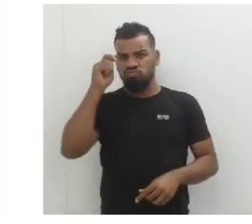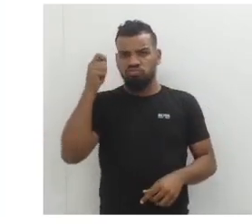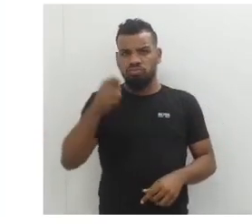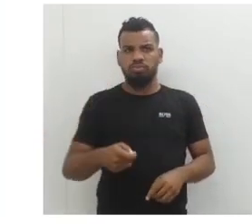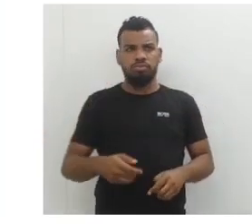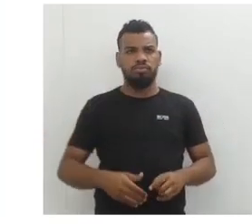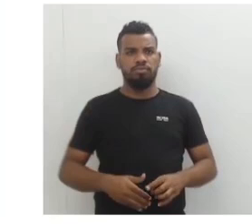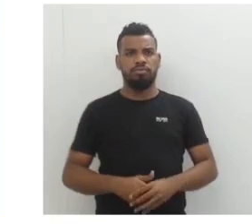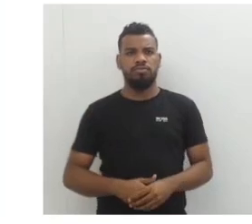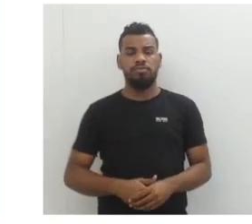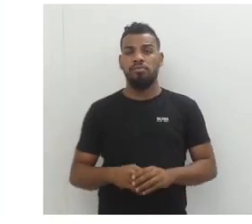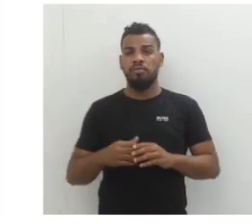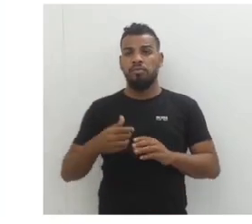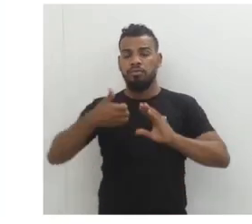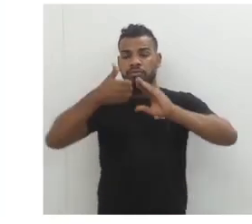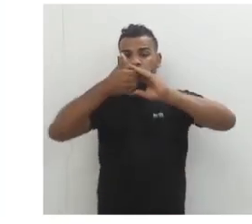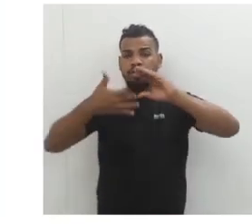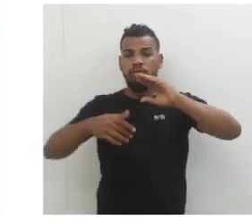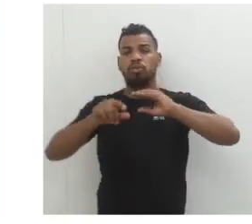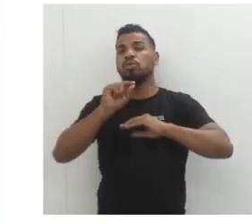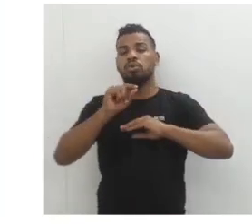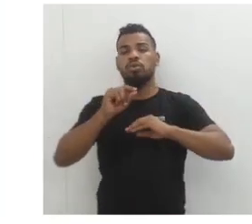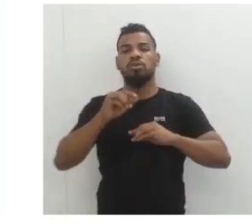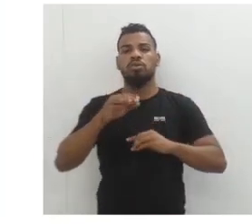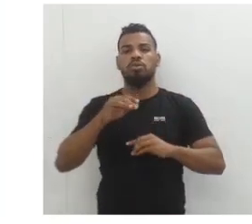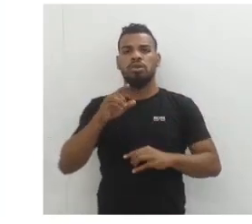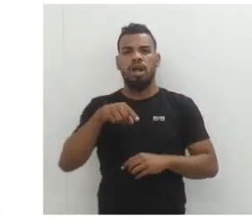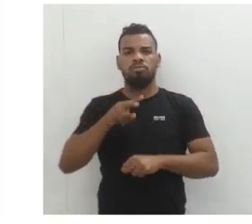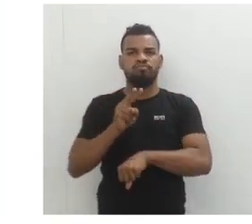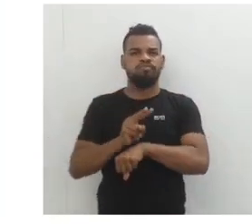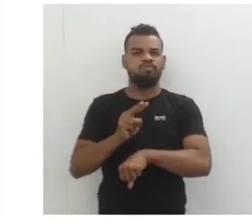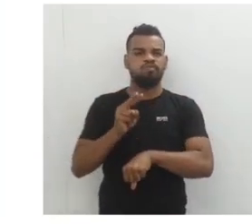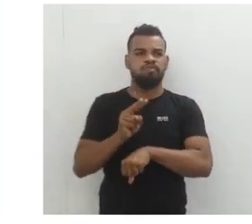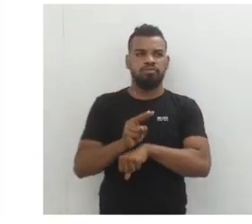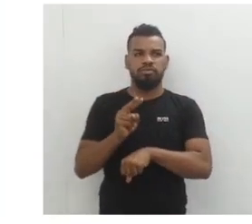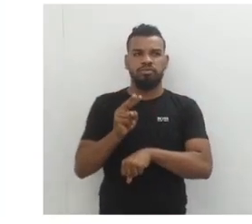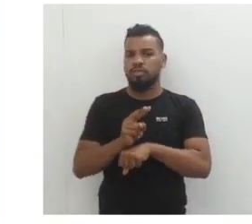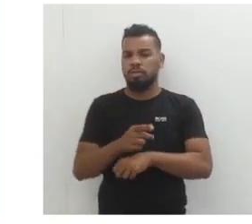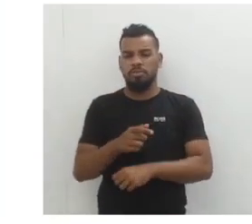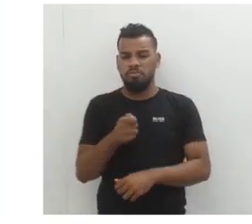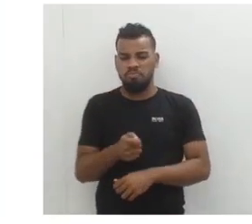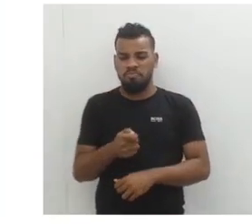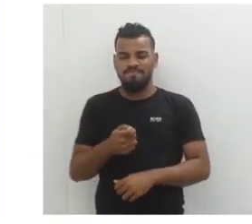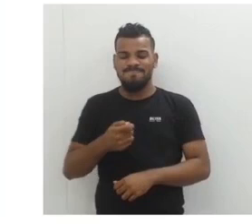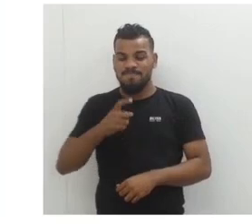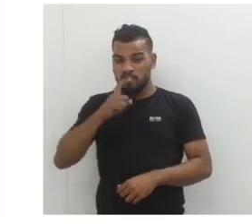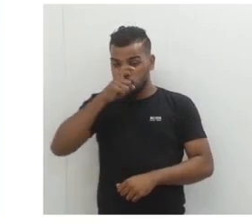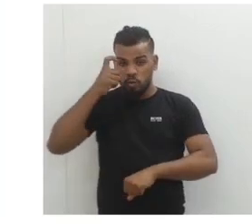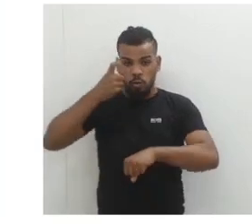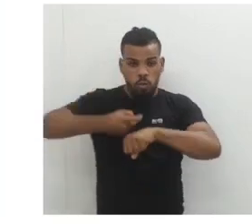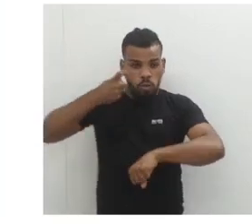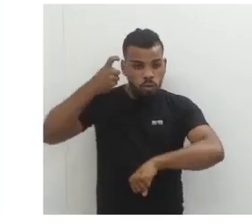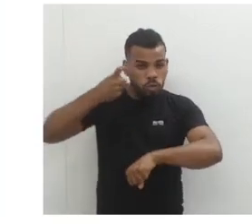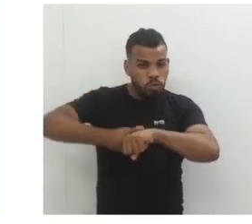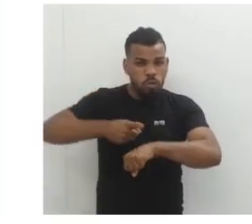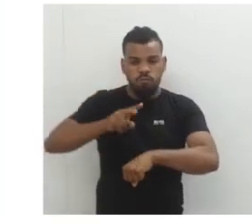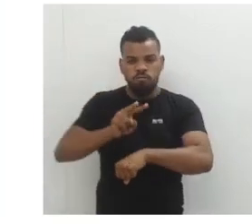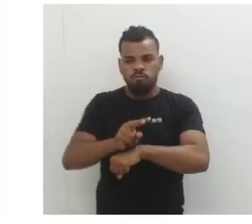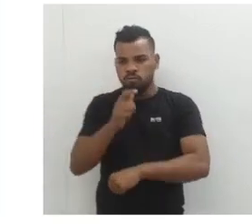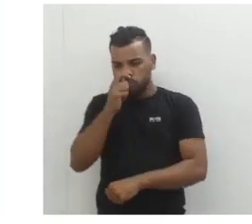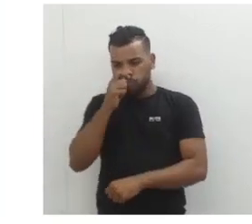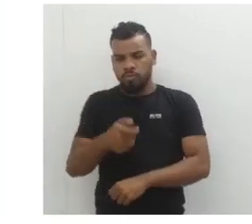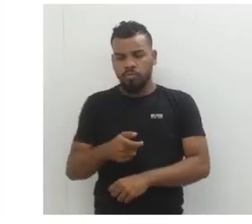tendo como característica o conservadorismo. Ele era muito conservador. O auge